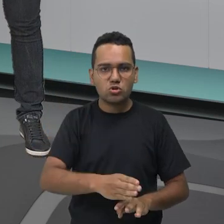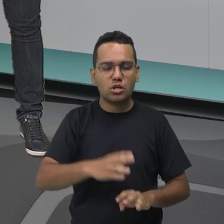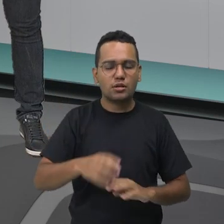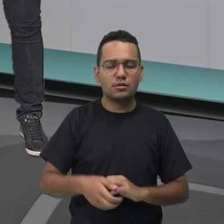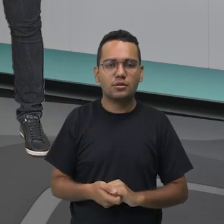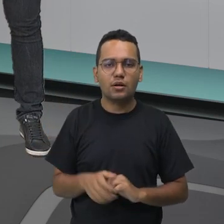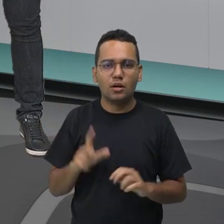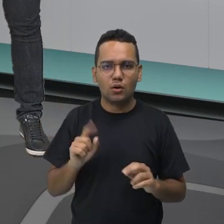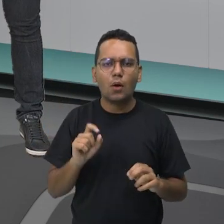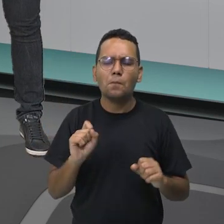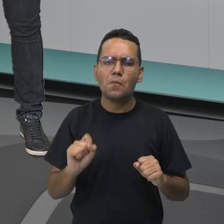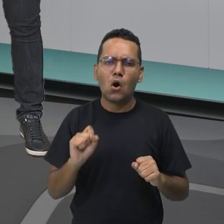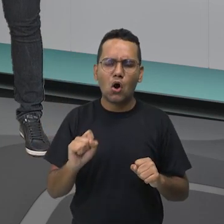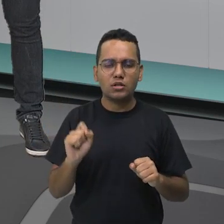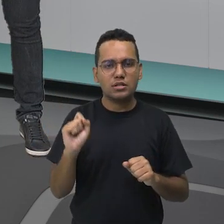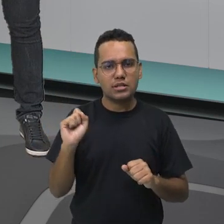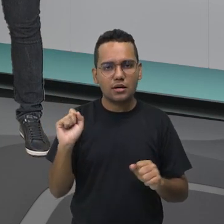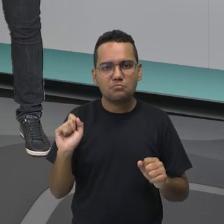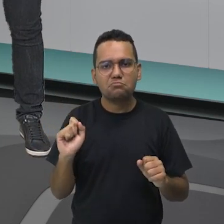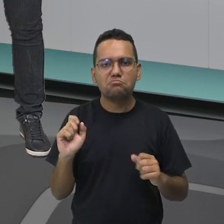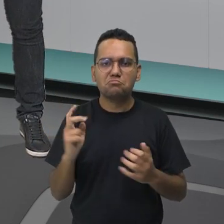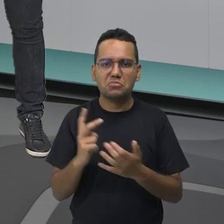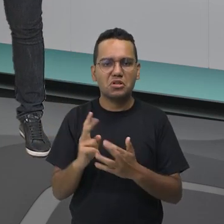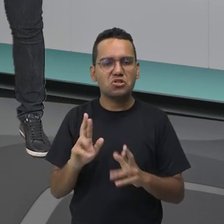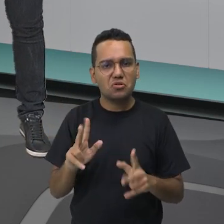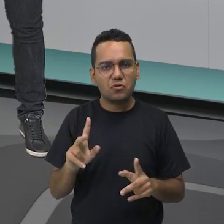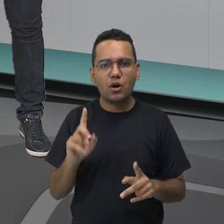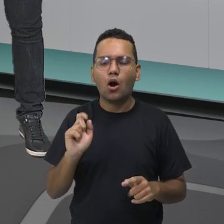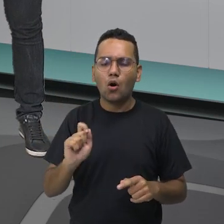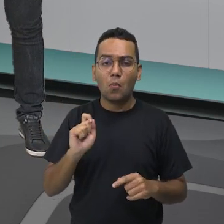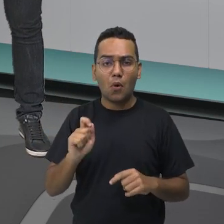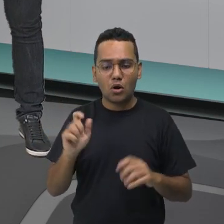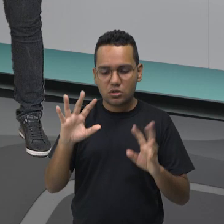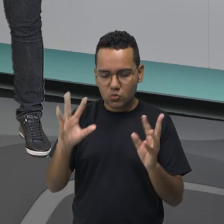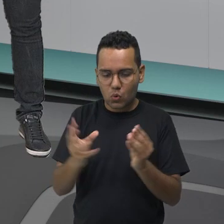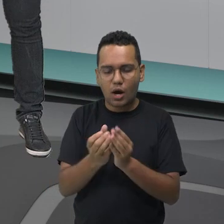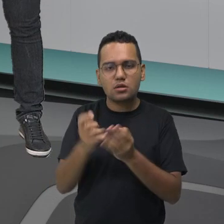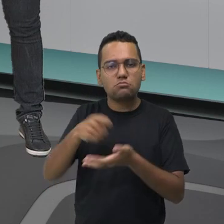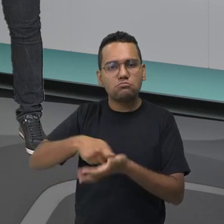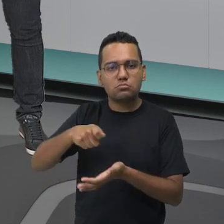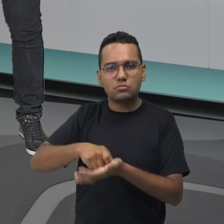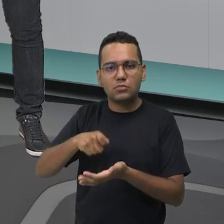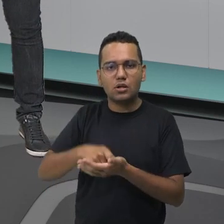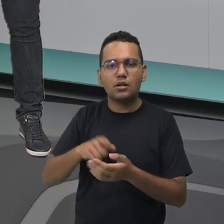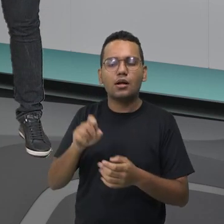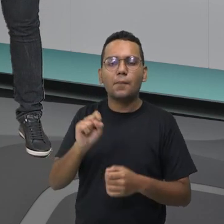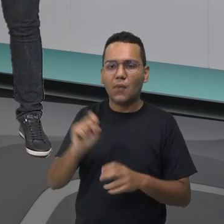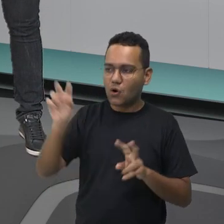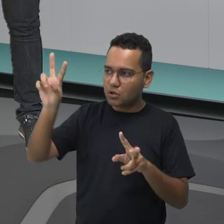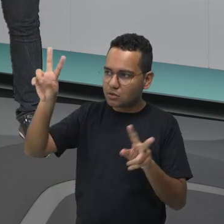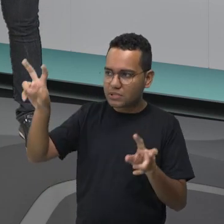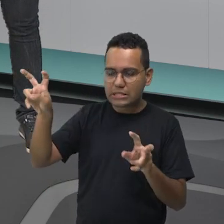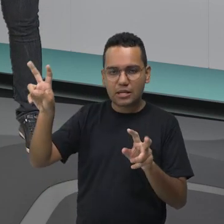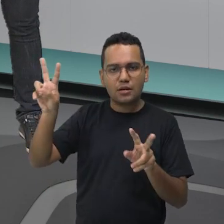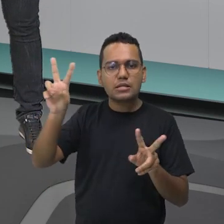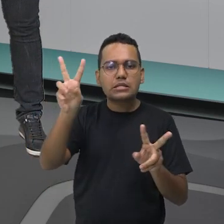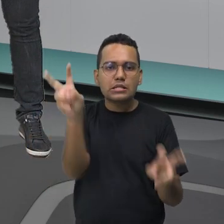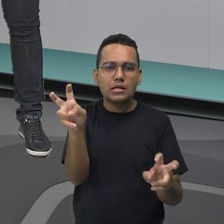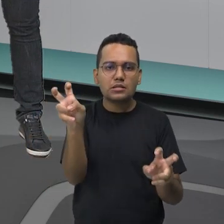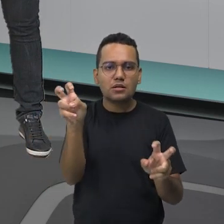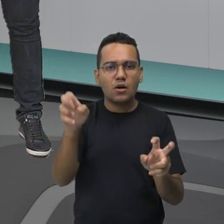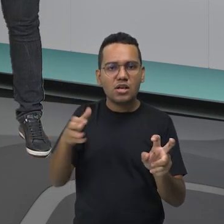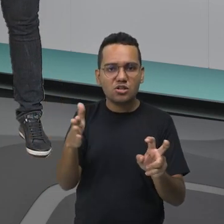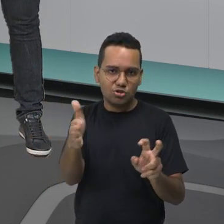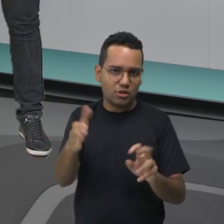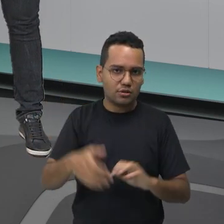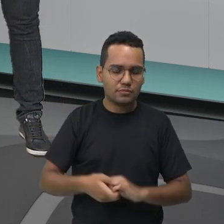forma. Também pode ser feita com as palavras do próprio autor do resumo. Aí nós vamos ter uma citação indireta. Olha o exemplo,